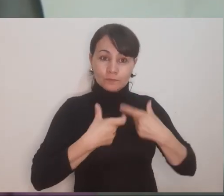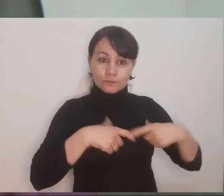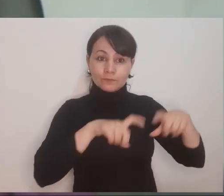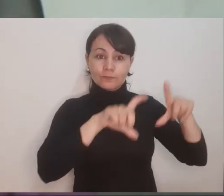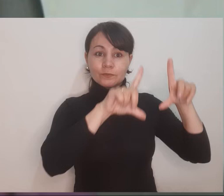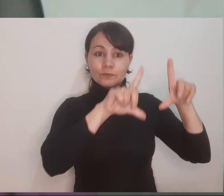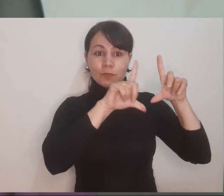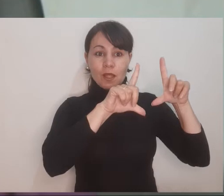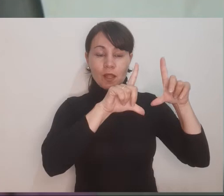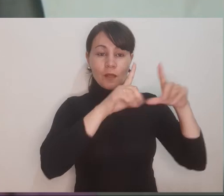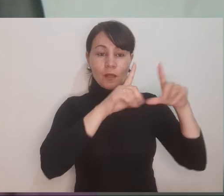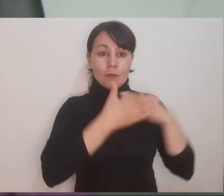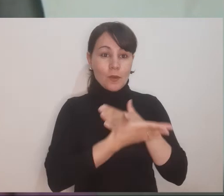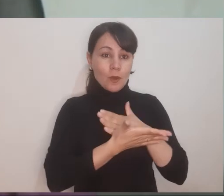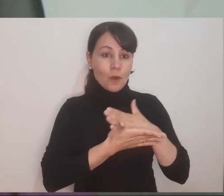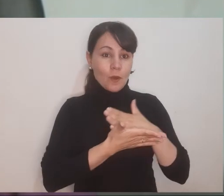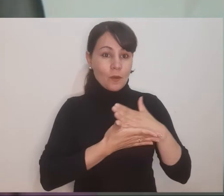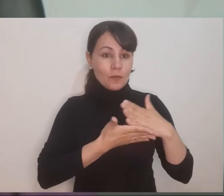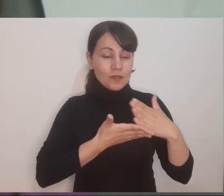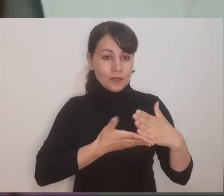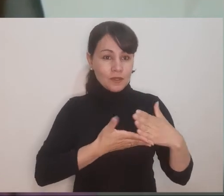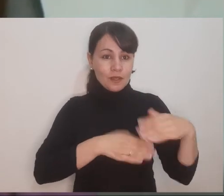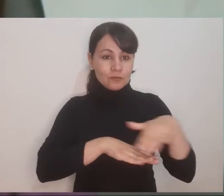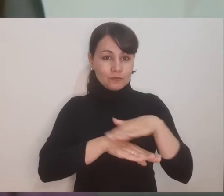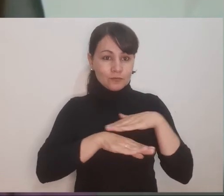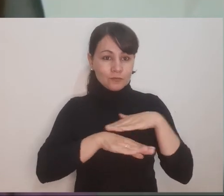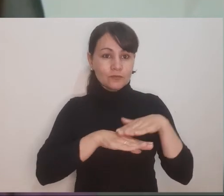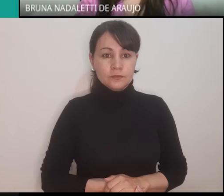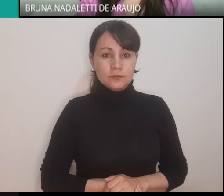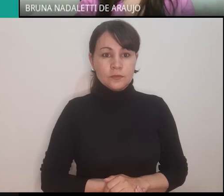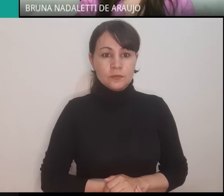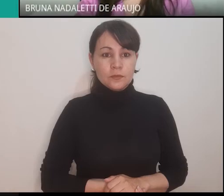possa iniciar a nossa conversa.